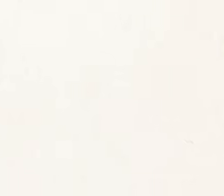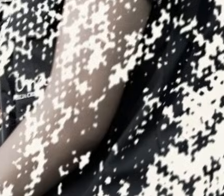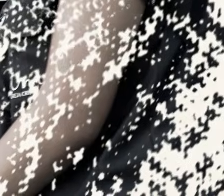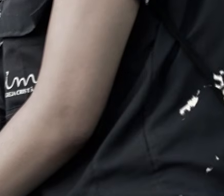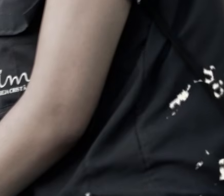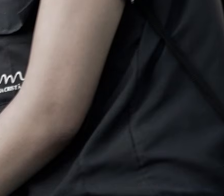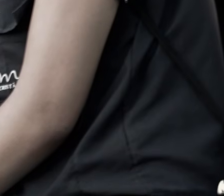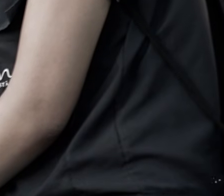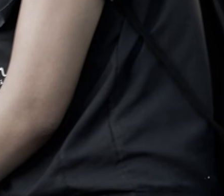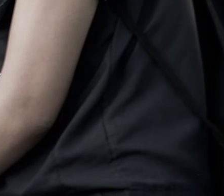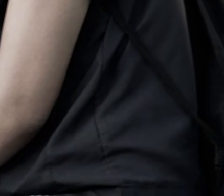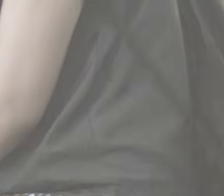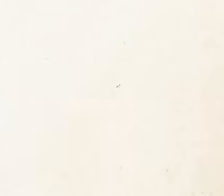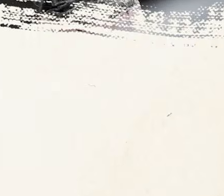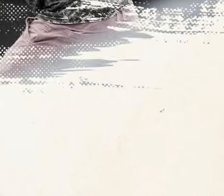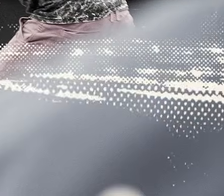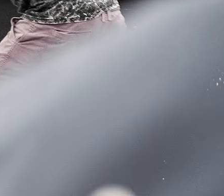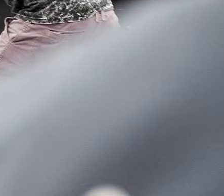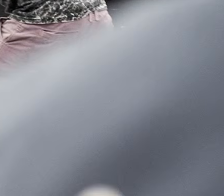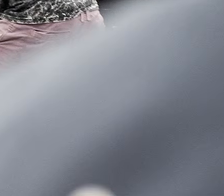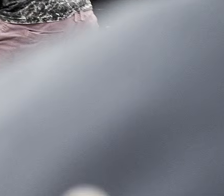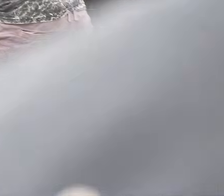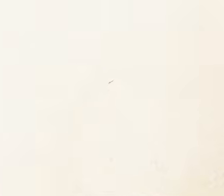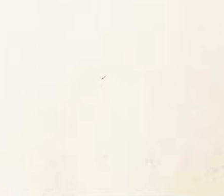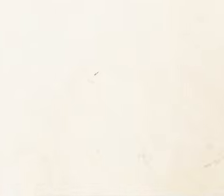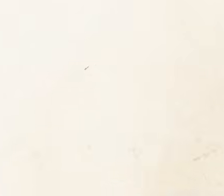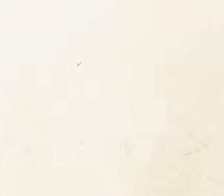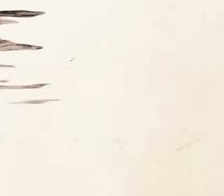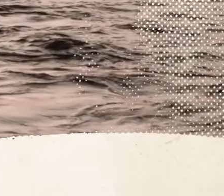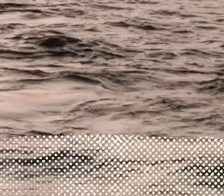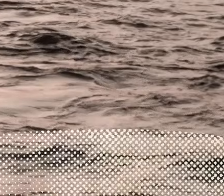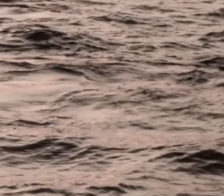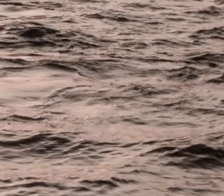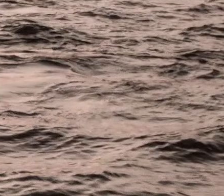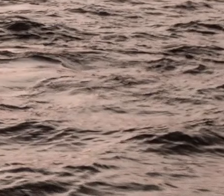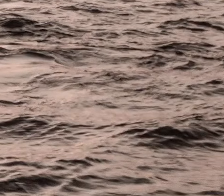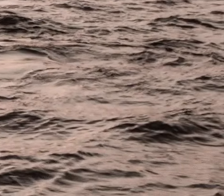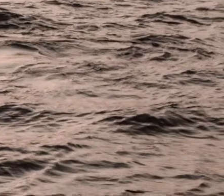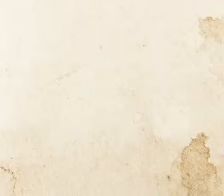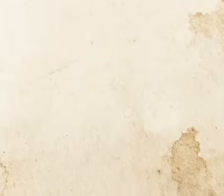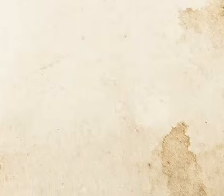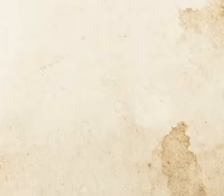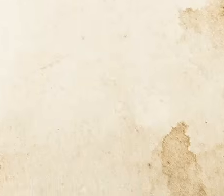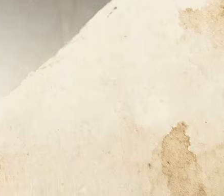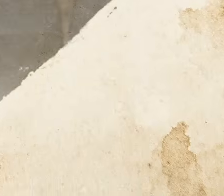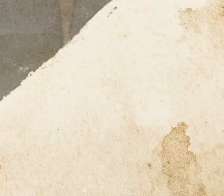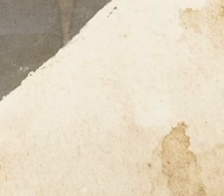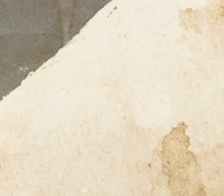Música